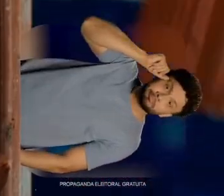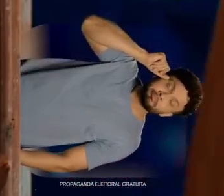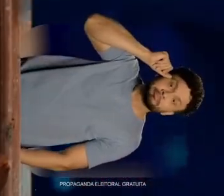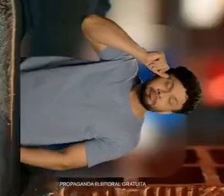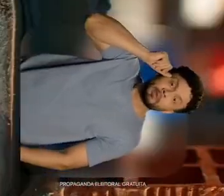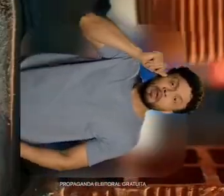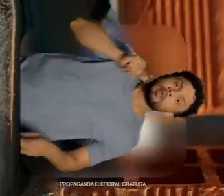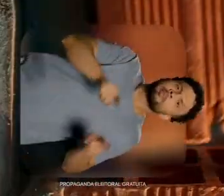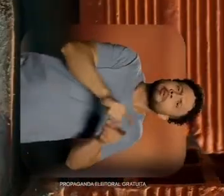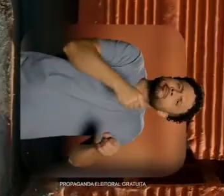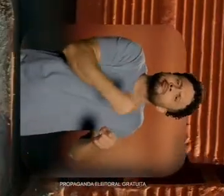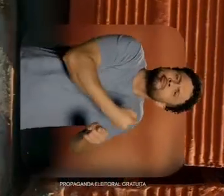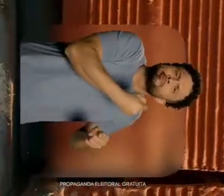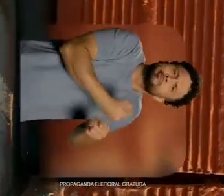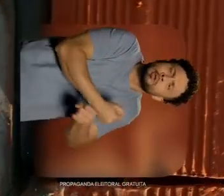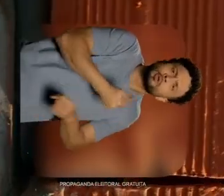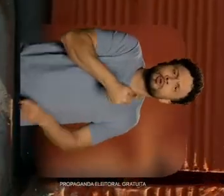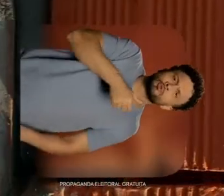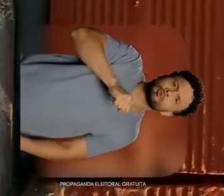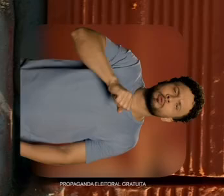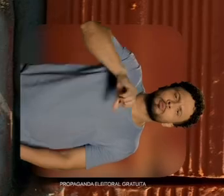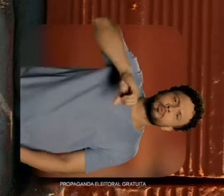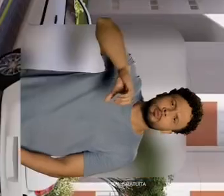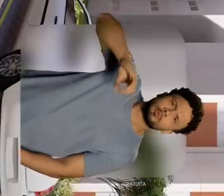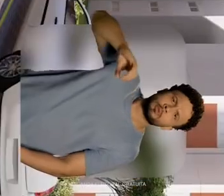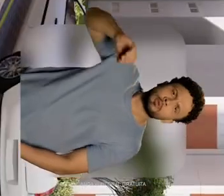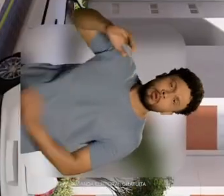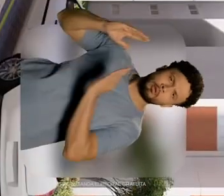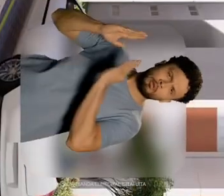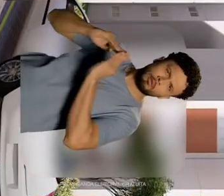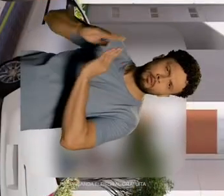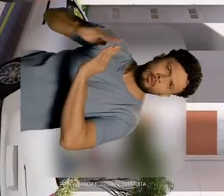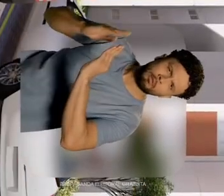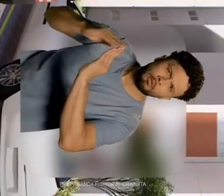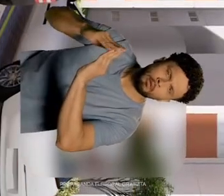E construção de mais de 18.900